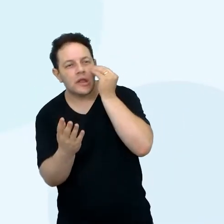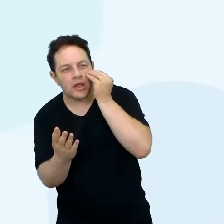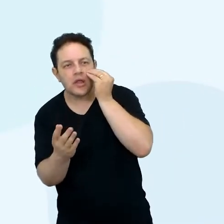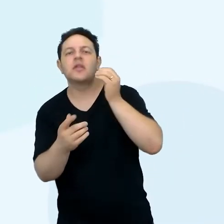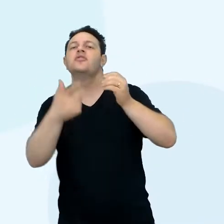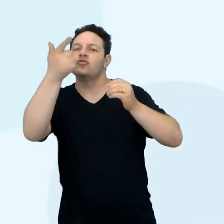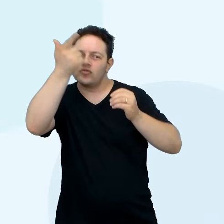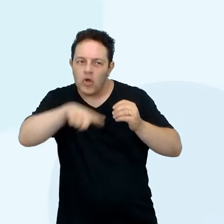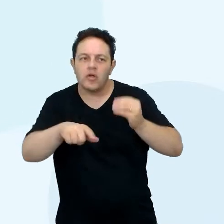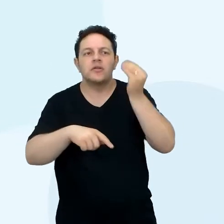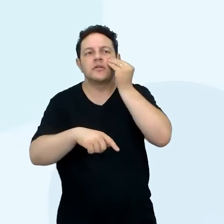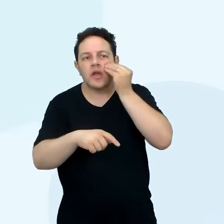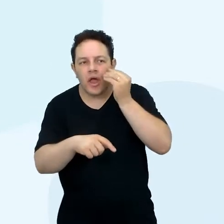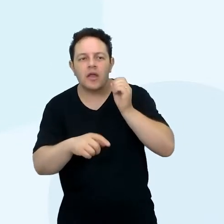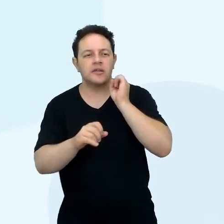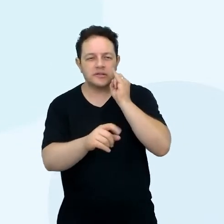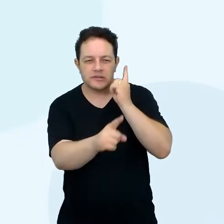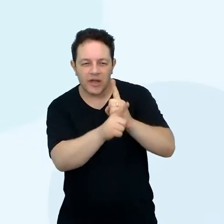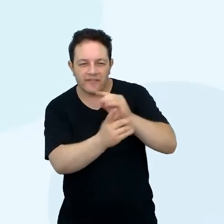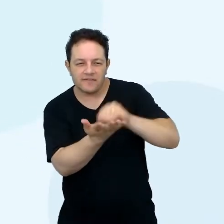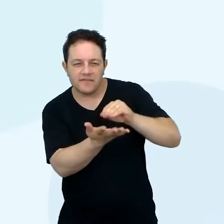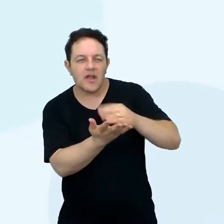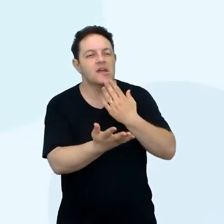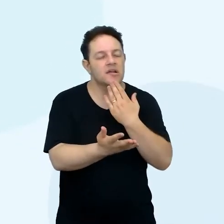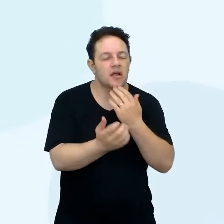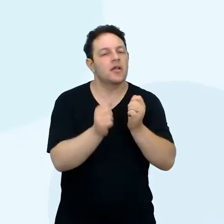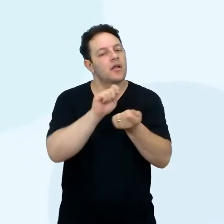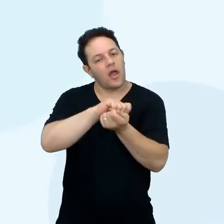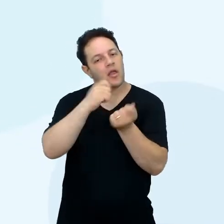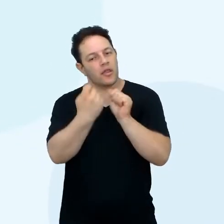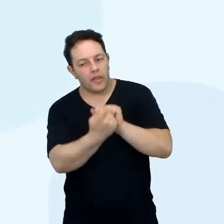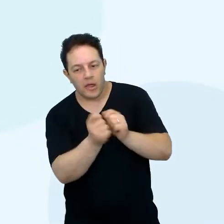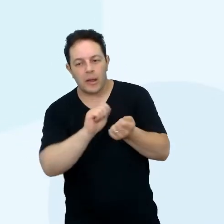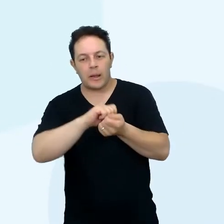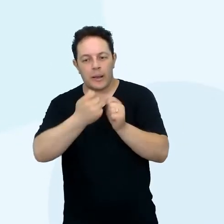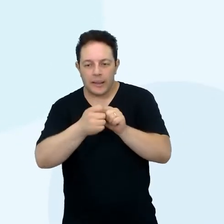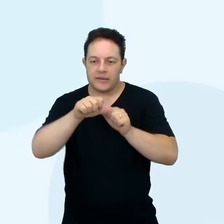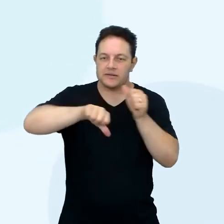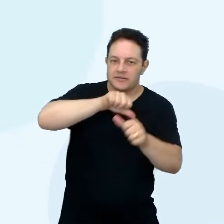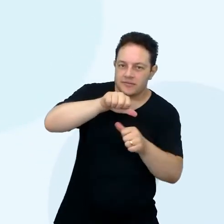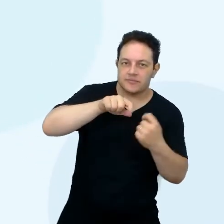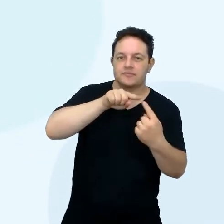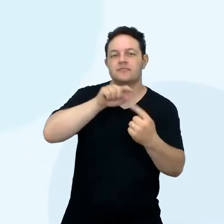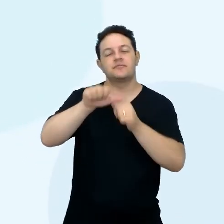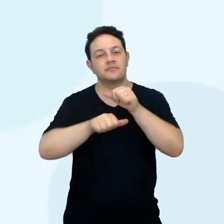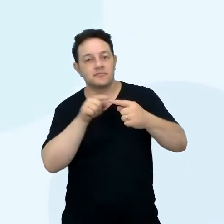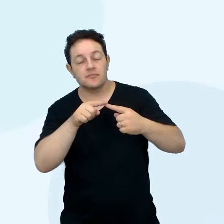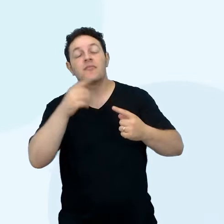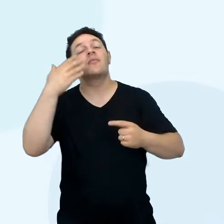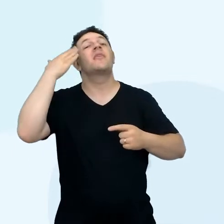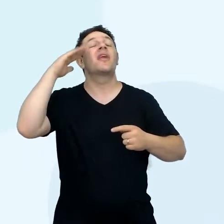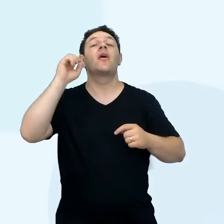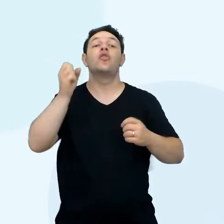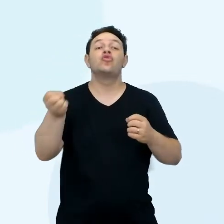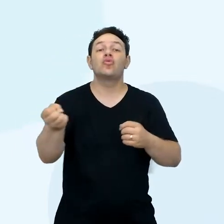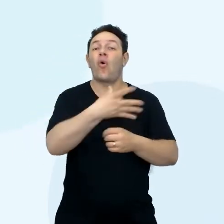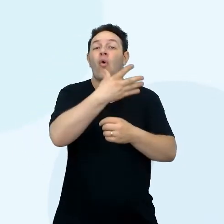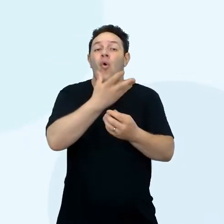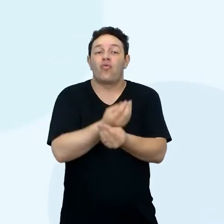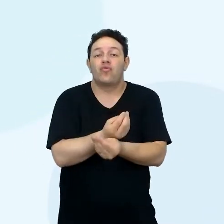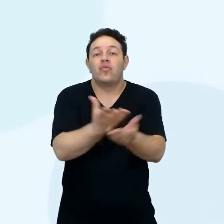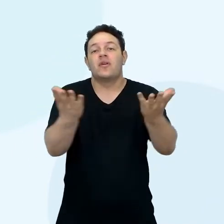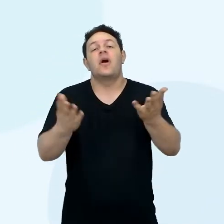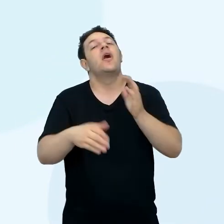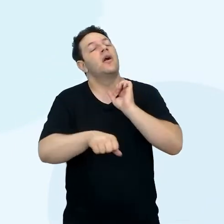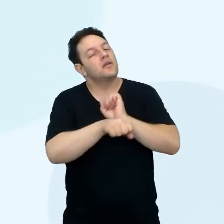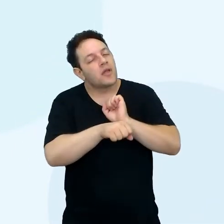teste de novo e adapte. Esteja consciente que o produto, o serviço, continua sendo incrementado e aperfeiçoado apenas